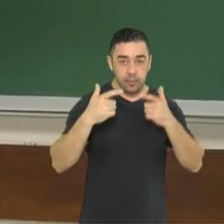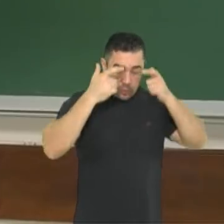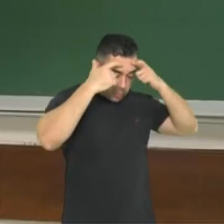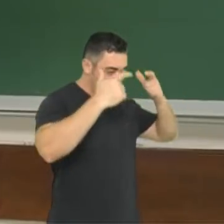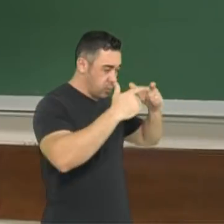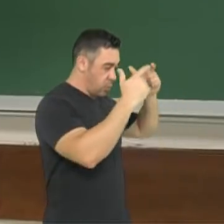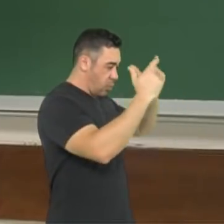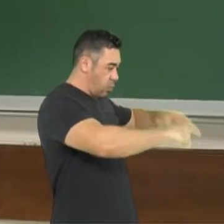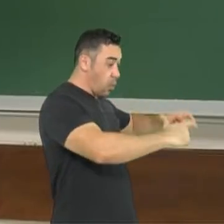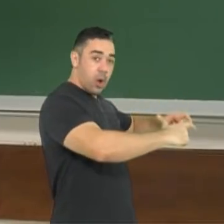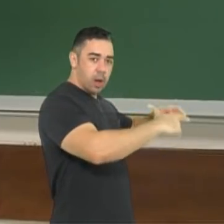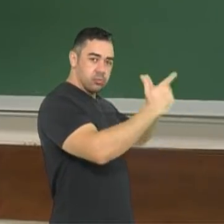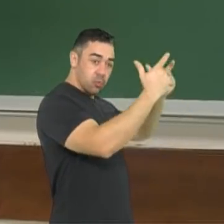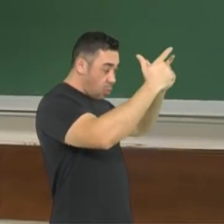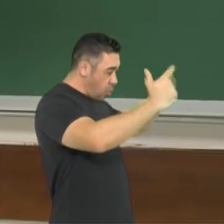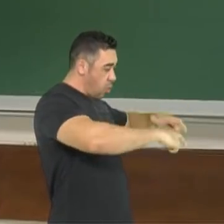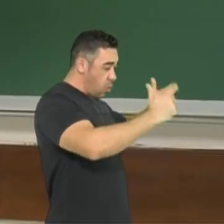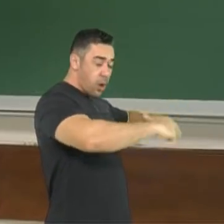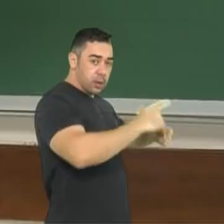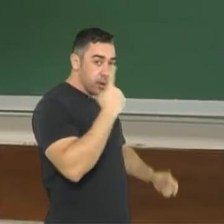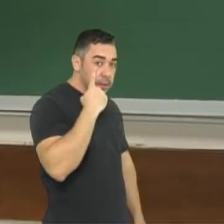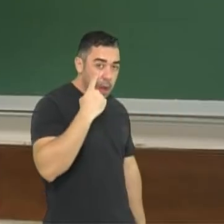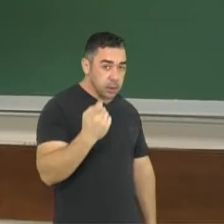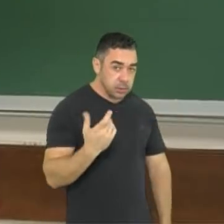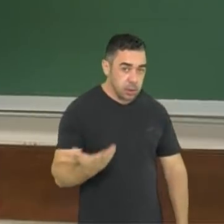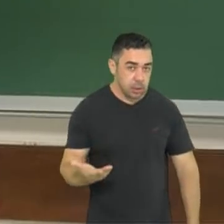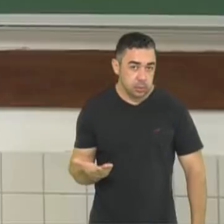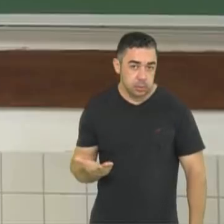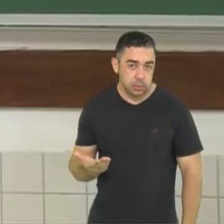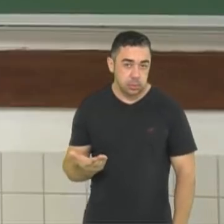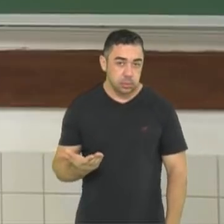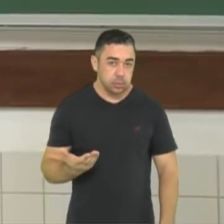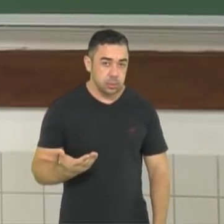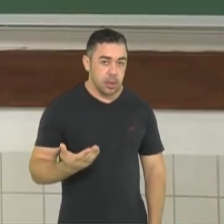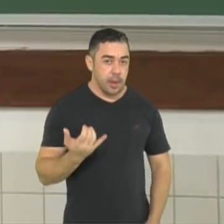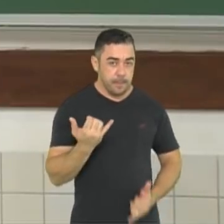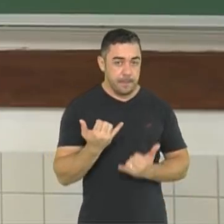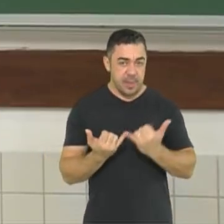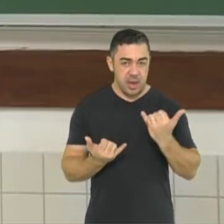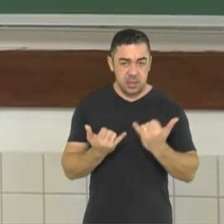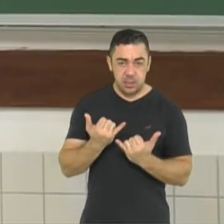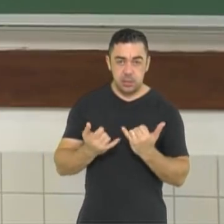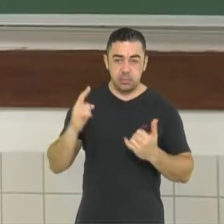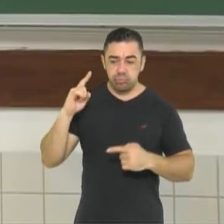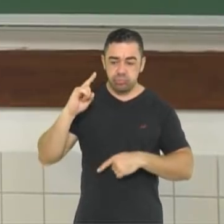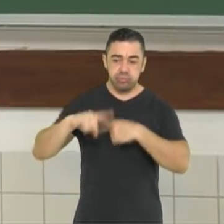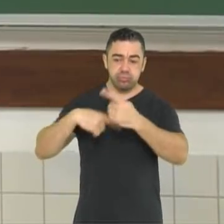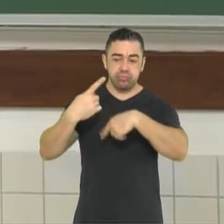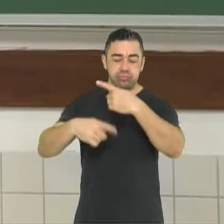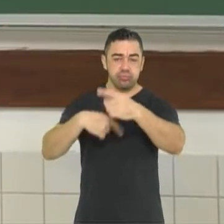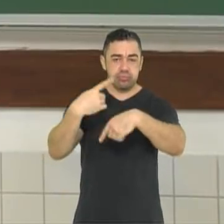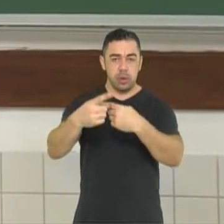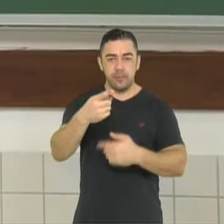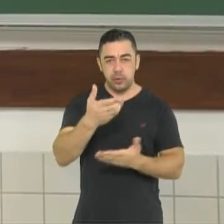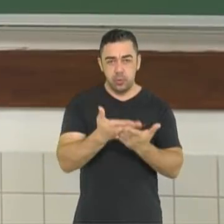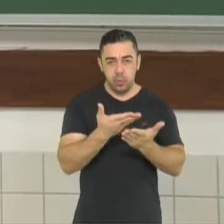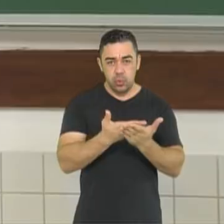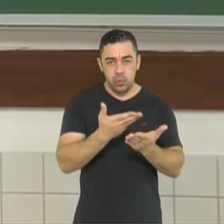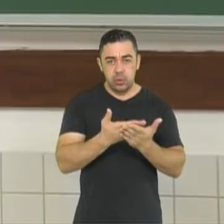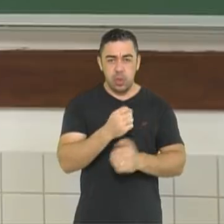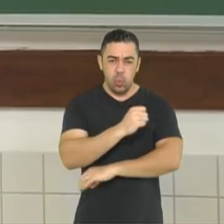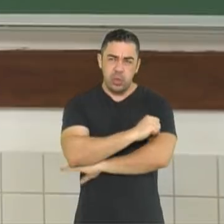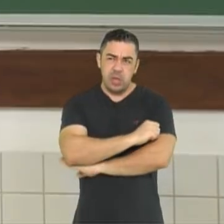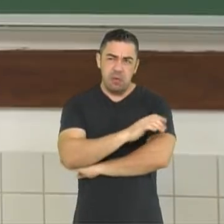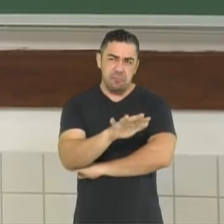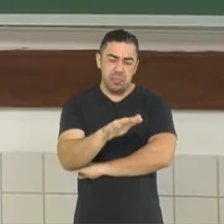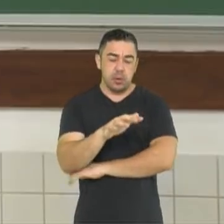um papa. Olha que interessante essa simbologia. Meio que semelhante, vocês vão ver para os próximos anos, quando vocês estudarem o 8º ano, se